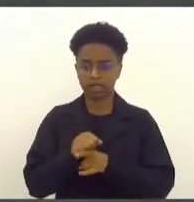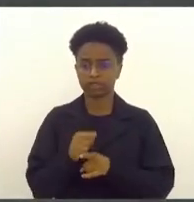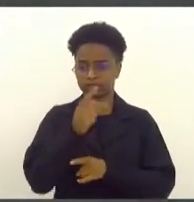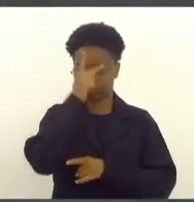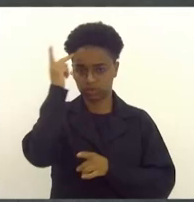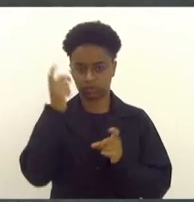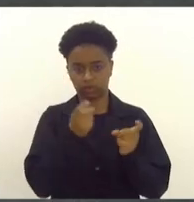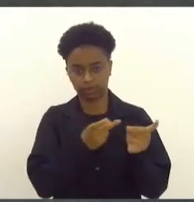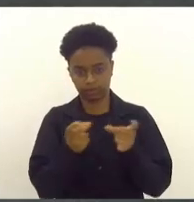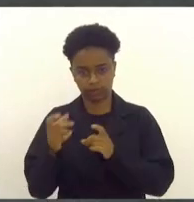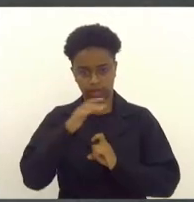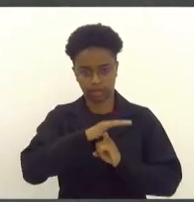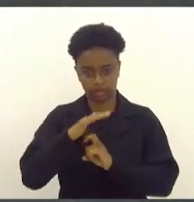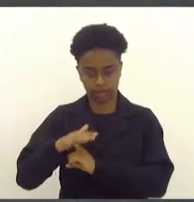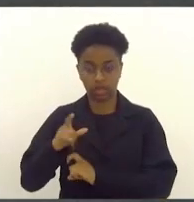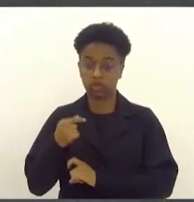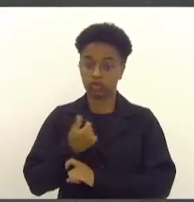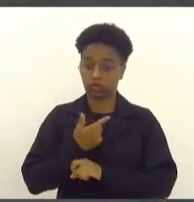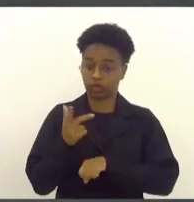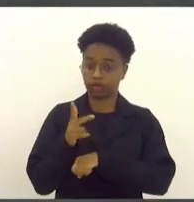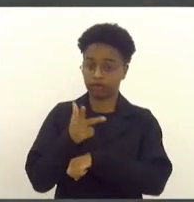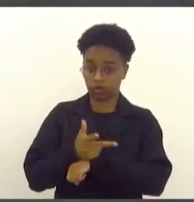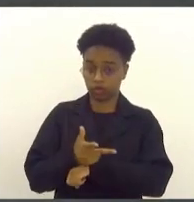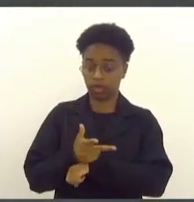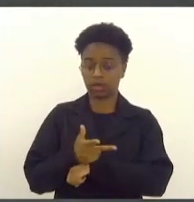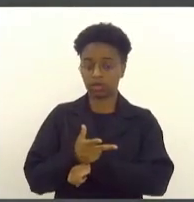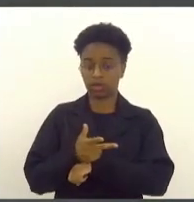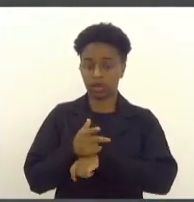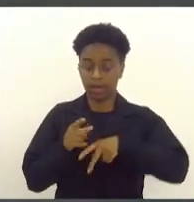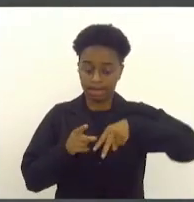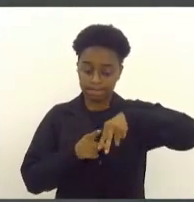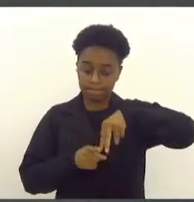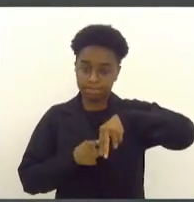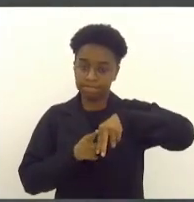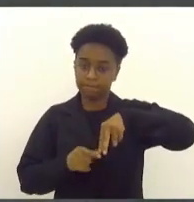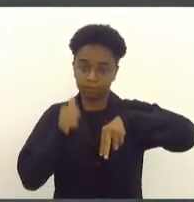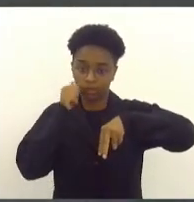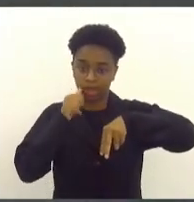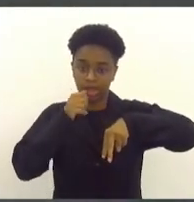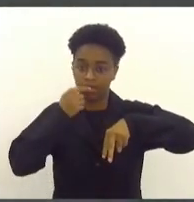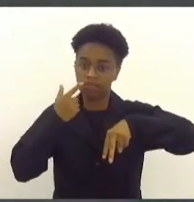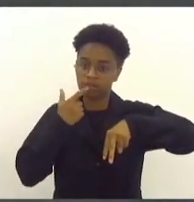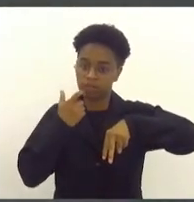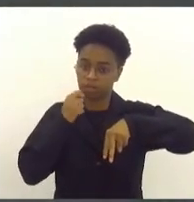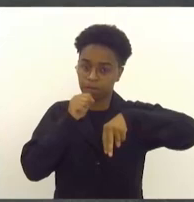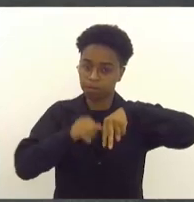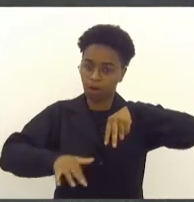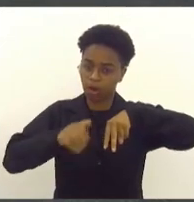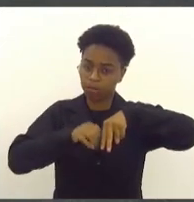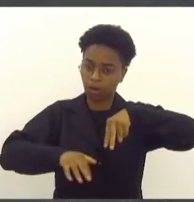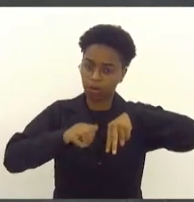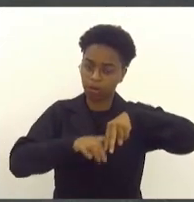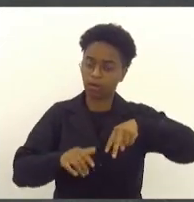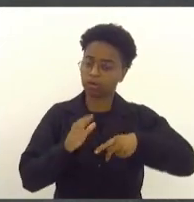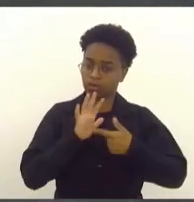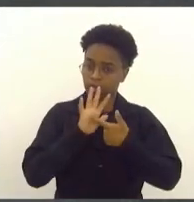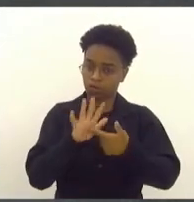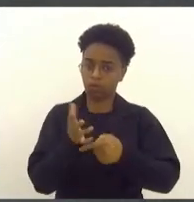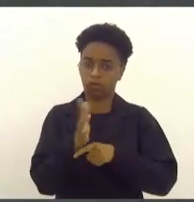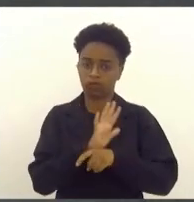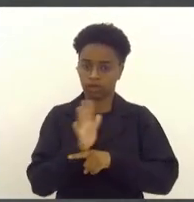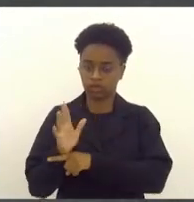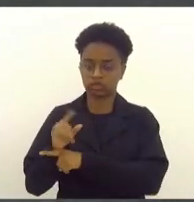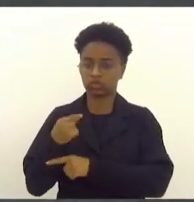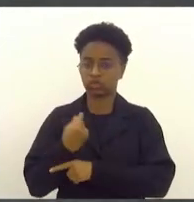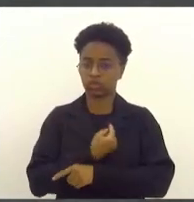ambulantes nós filmamos a perna de uma senhora sangrando né tá lá na filmagem que nós vamos